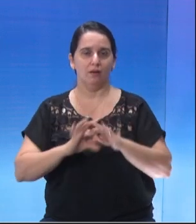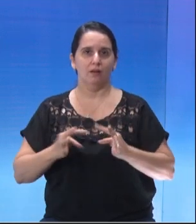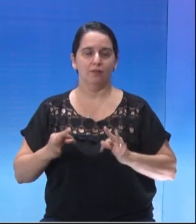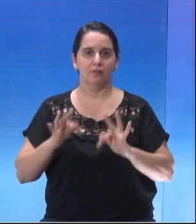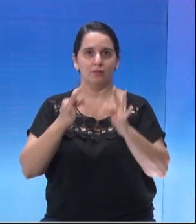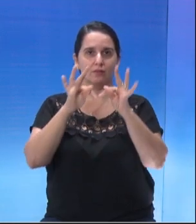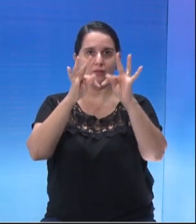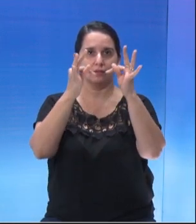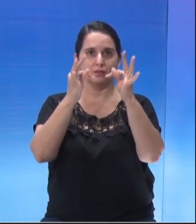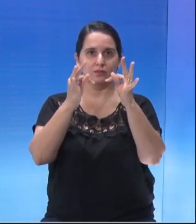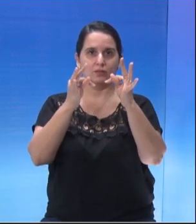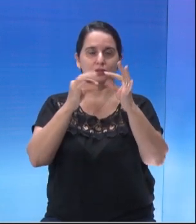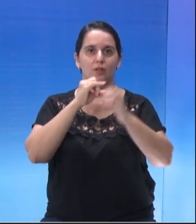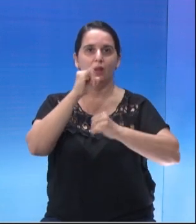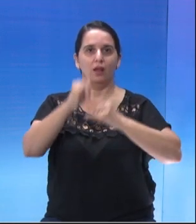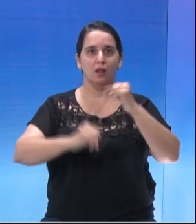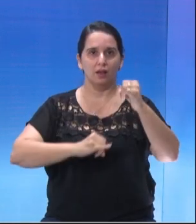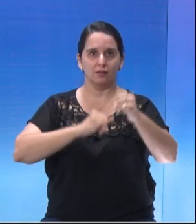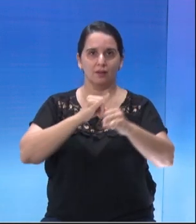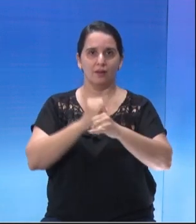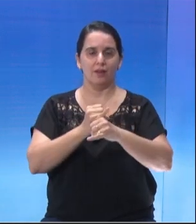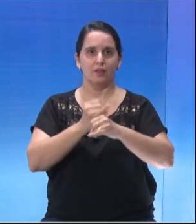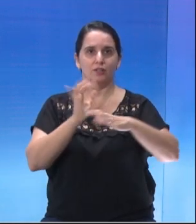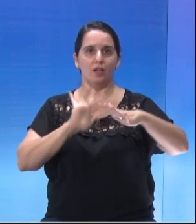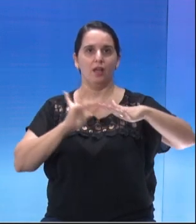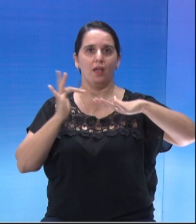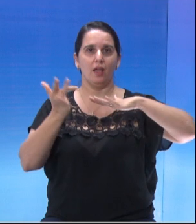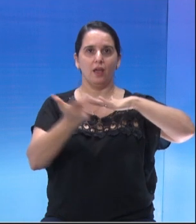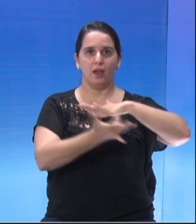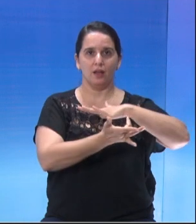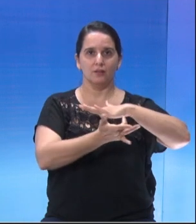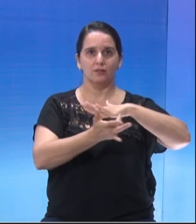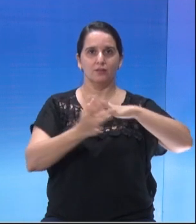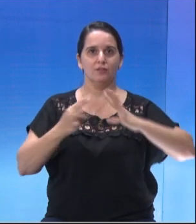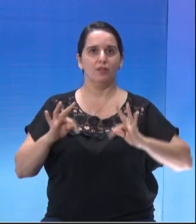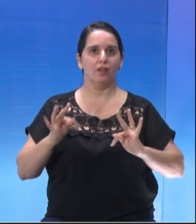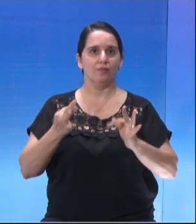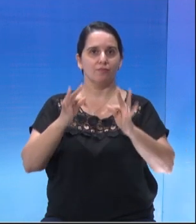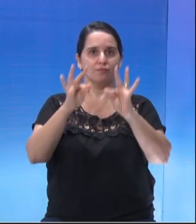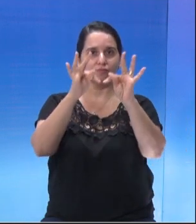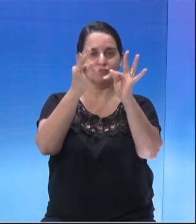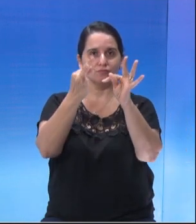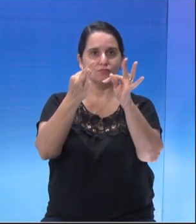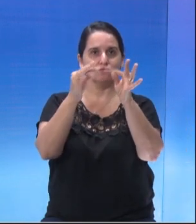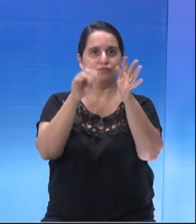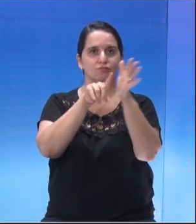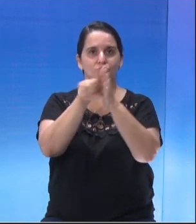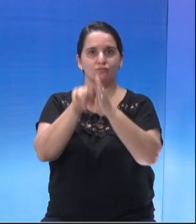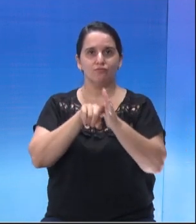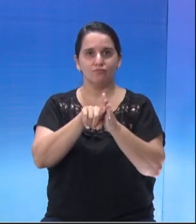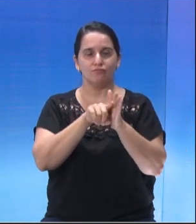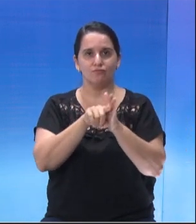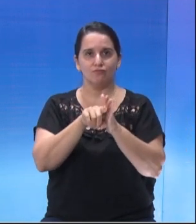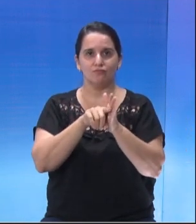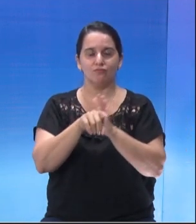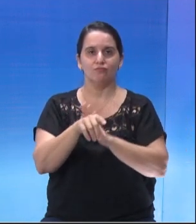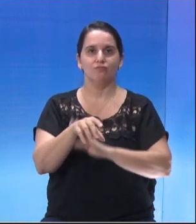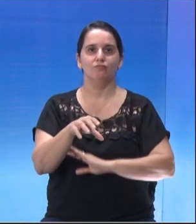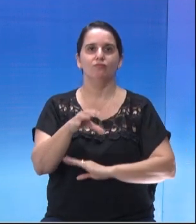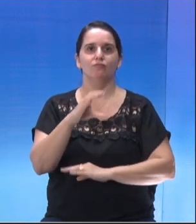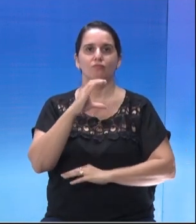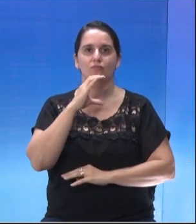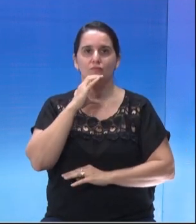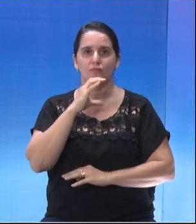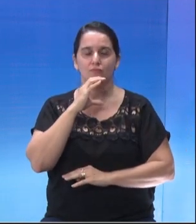as questões da internet, redes sociais e tecnologia como fontes do conhecimento. Então, é muito importante